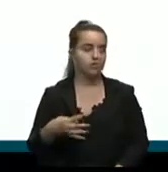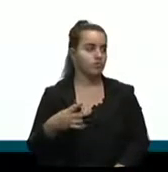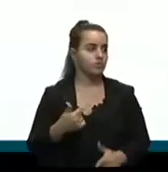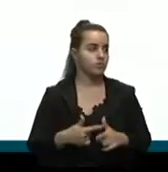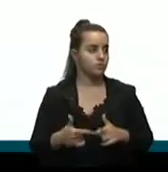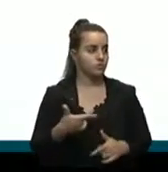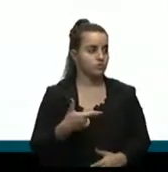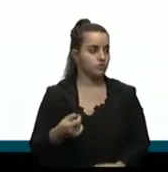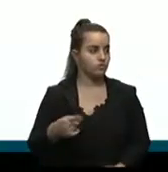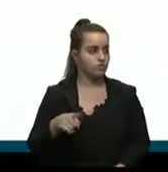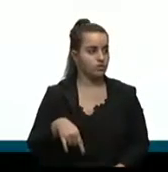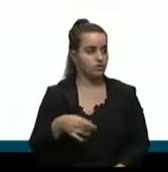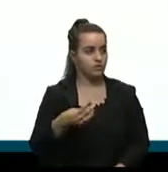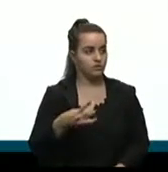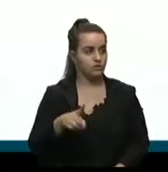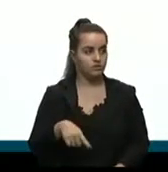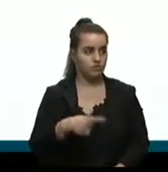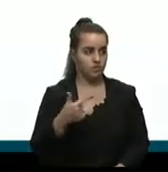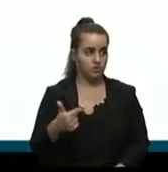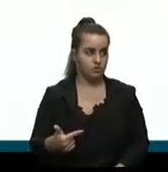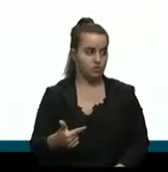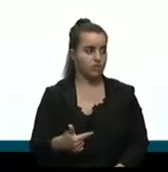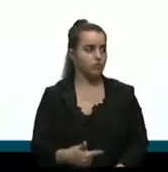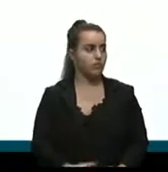20, 3,2.